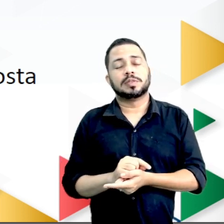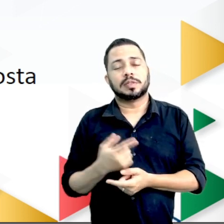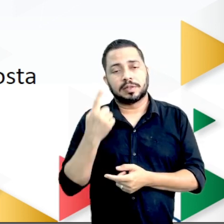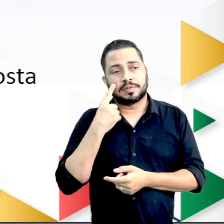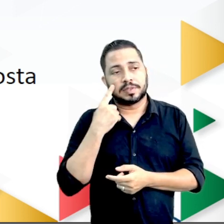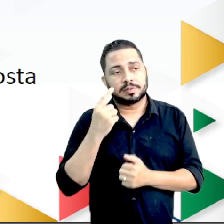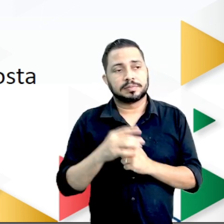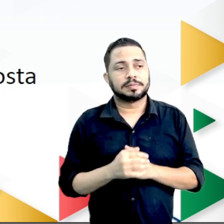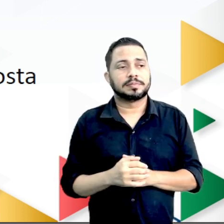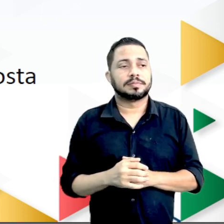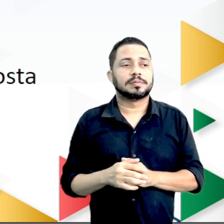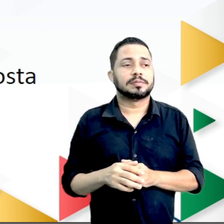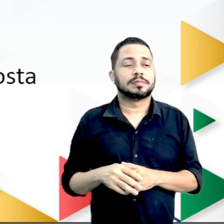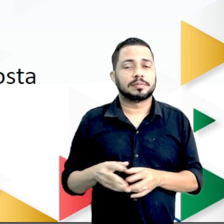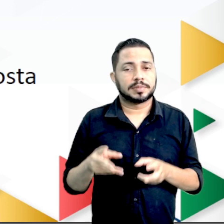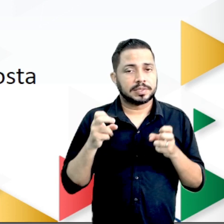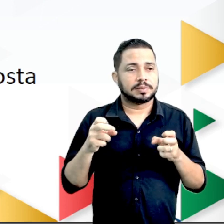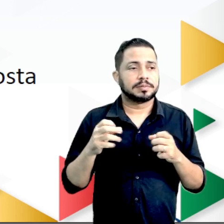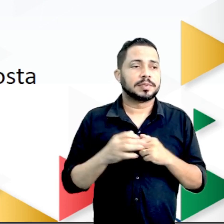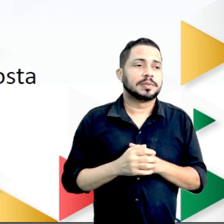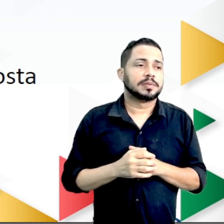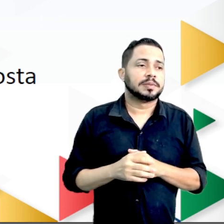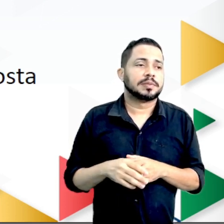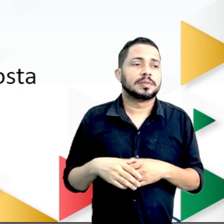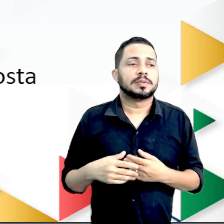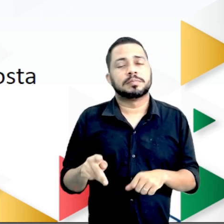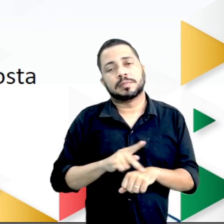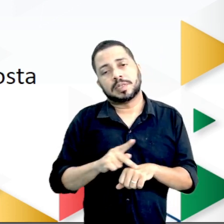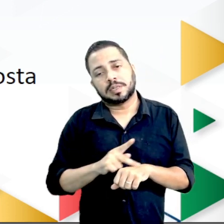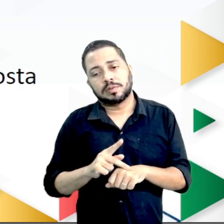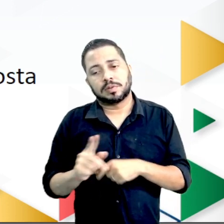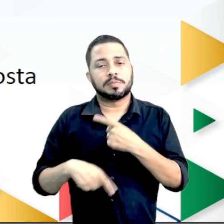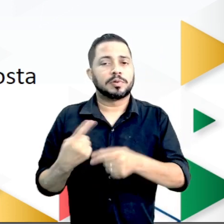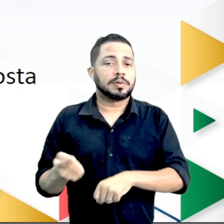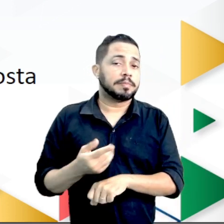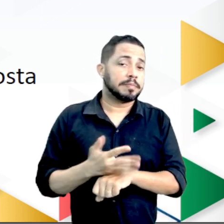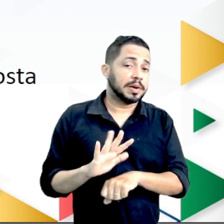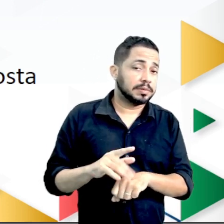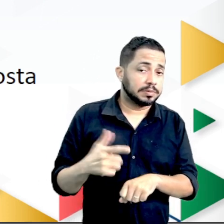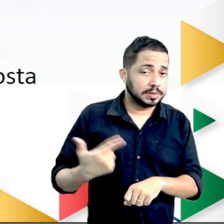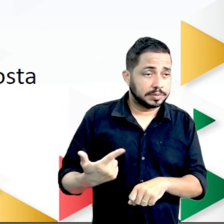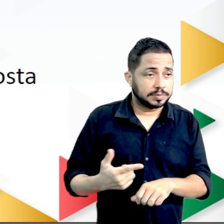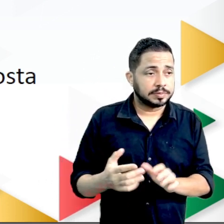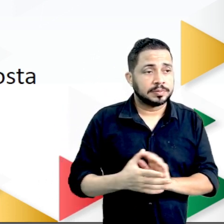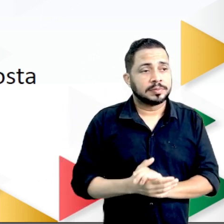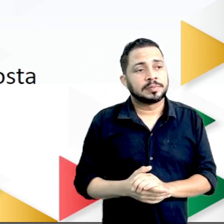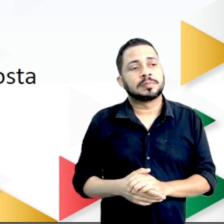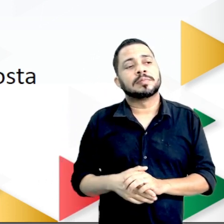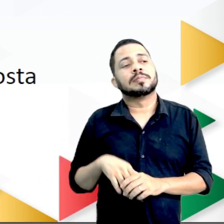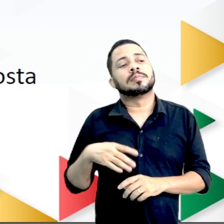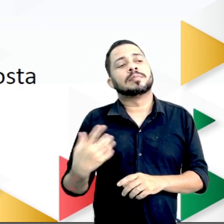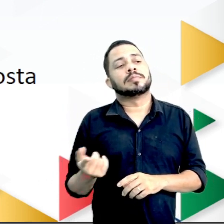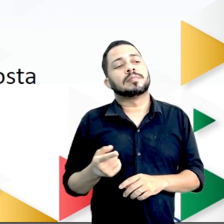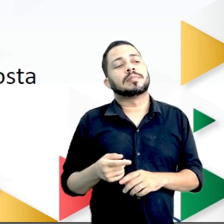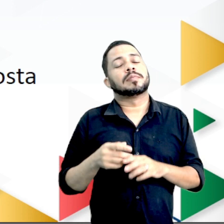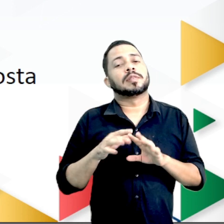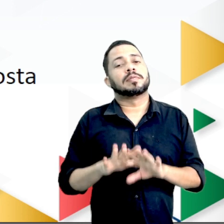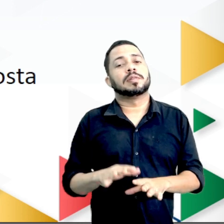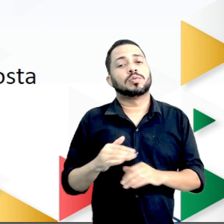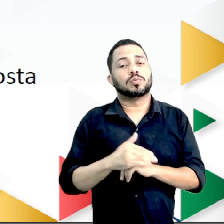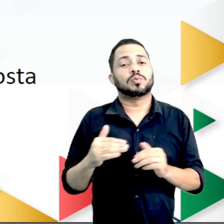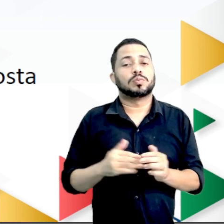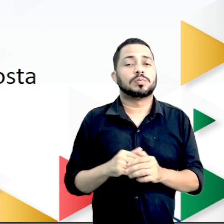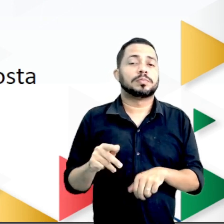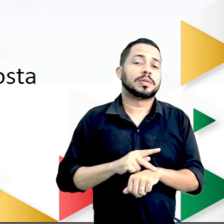que é oposta? Percebeu o que é oposta? Era preto, ficou branco no segundo. ok? Então, aí vai ficar tudo